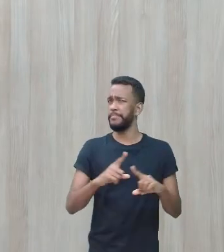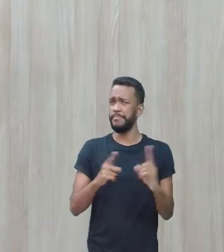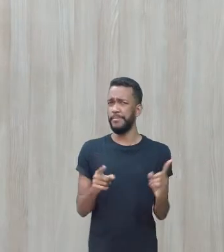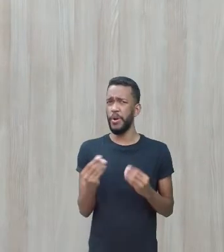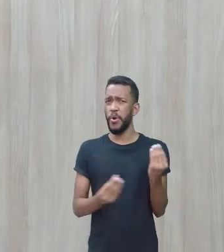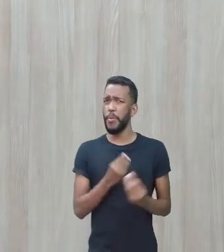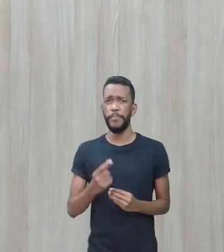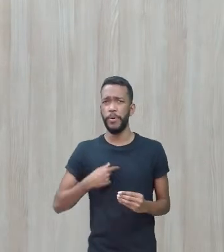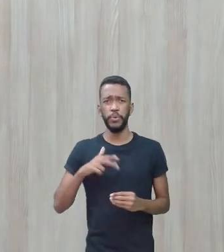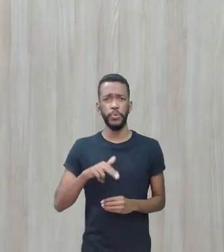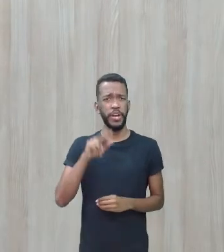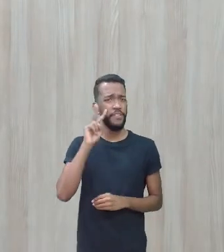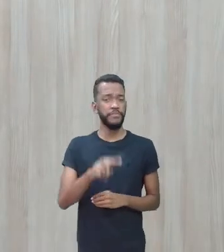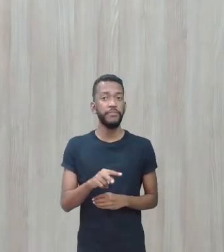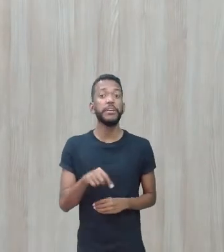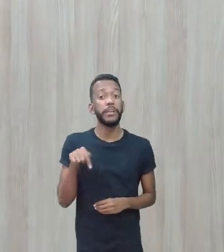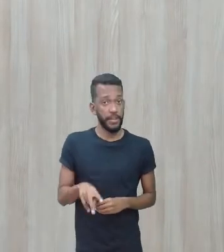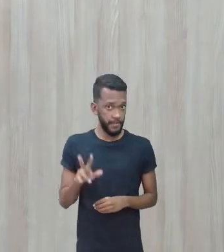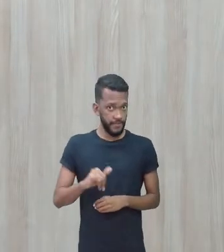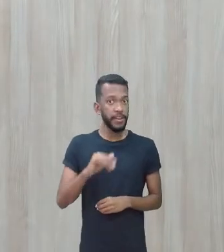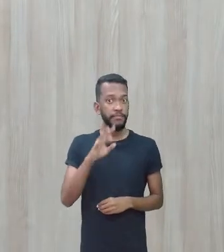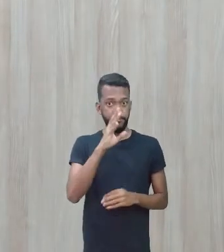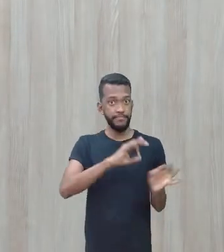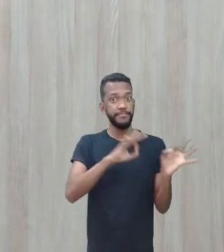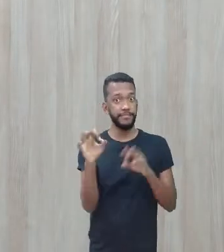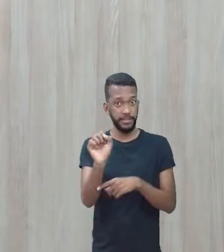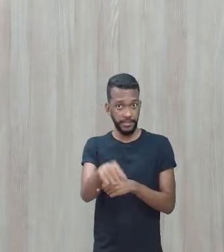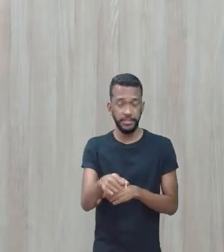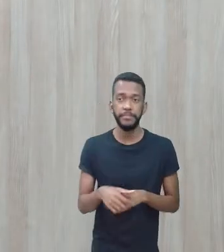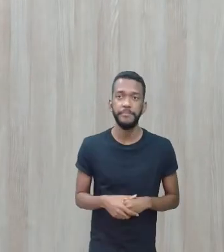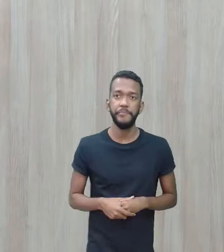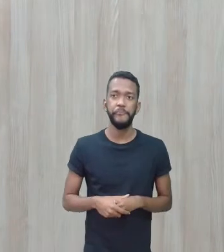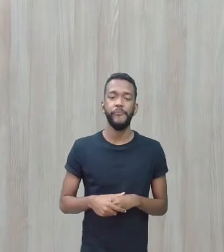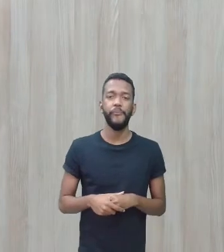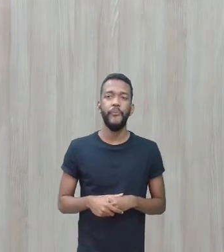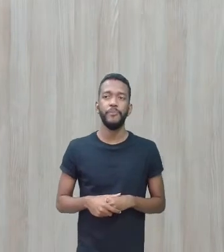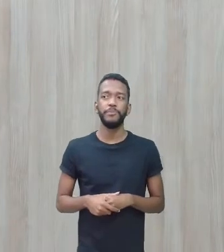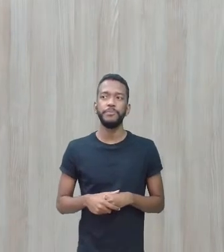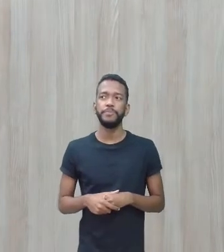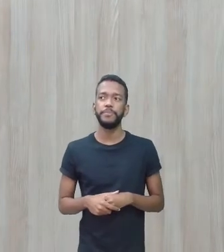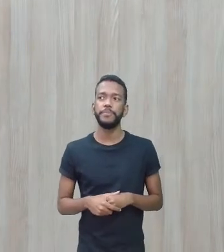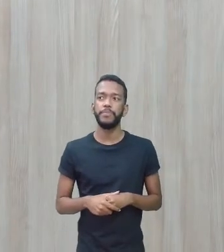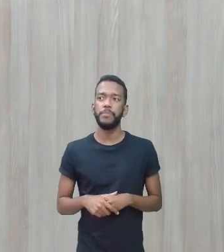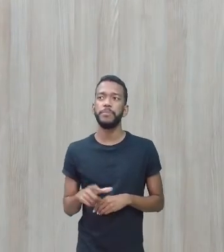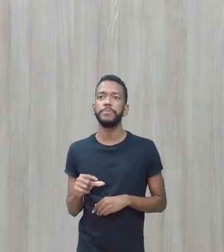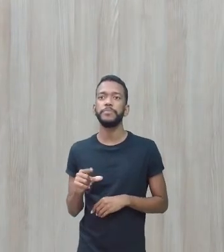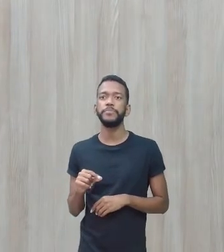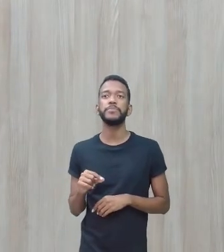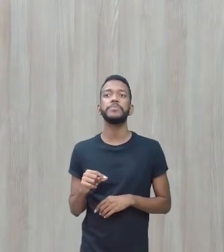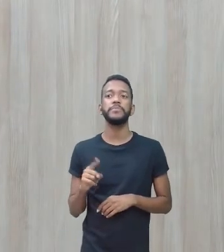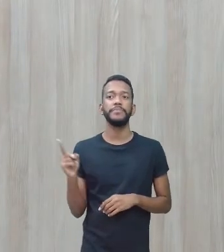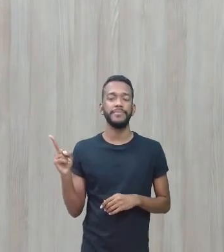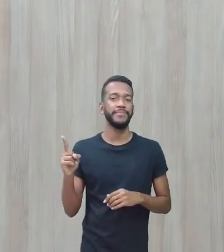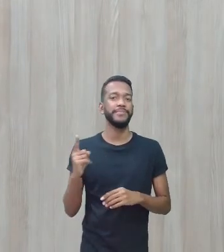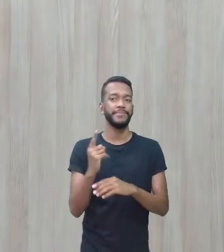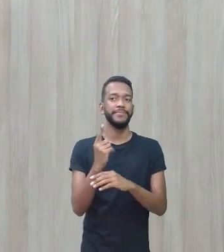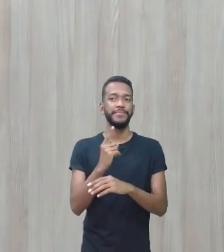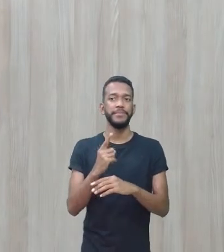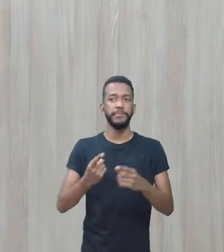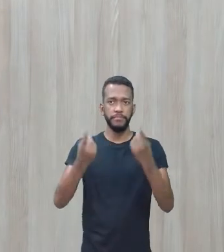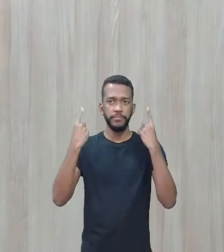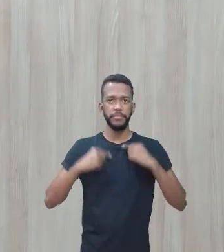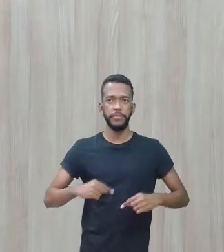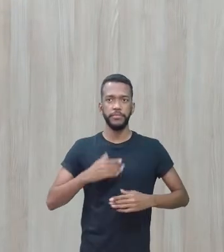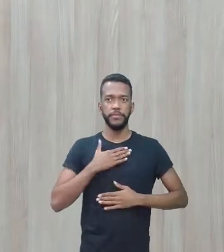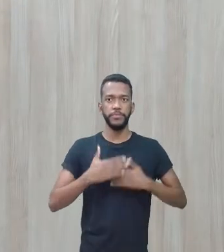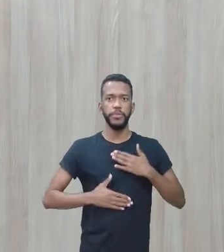né? Eu nunca vi isso. Aqui você vai ver com a gente. E aí, o que é condicionamento físico, né? Para a gente